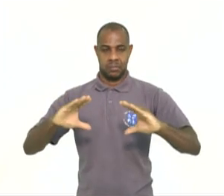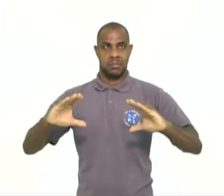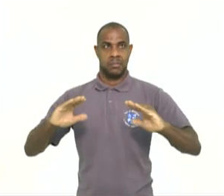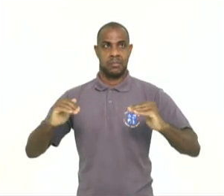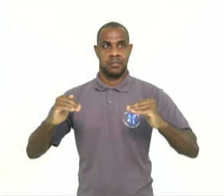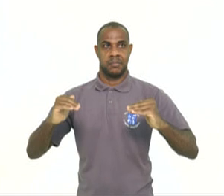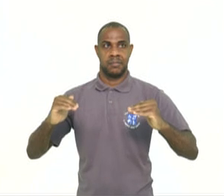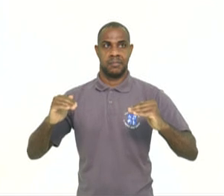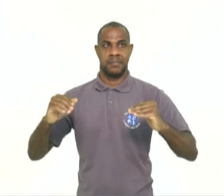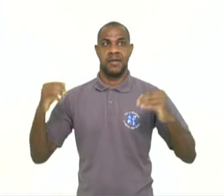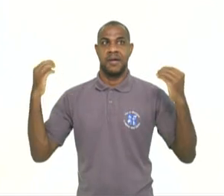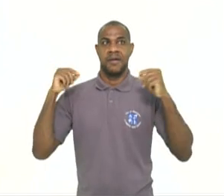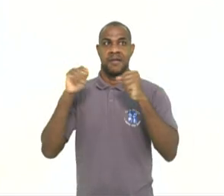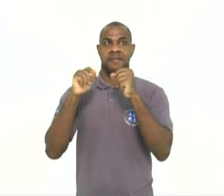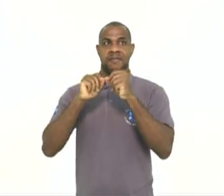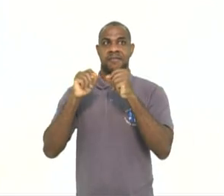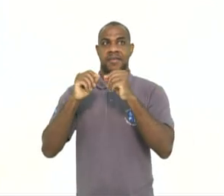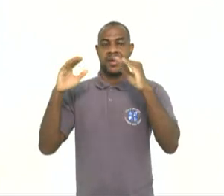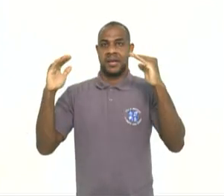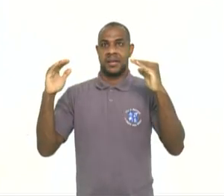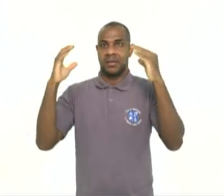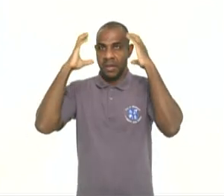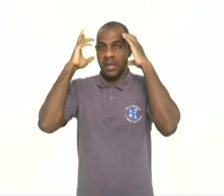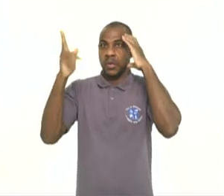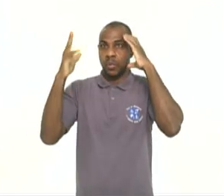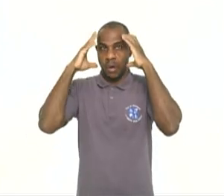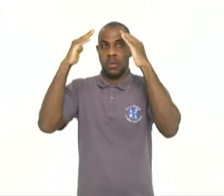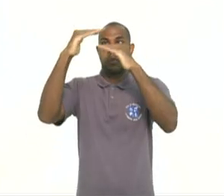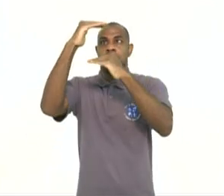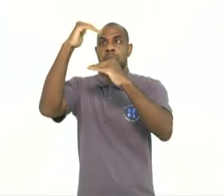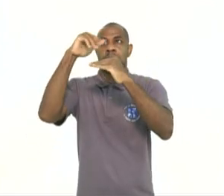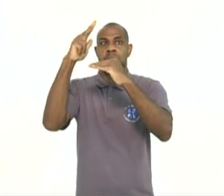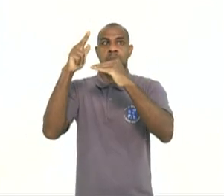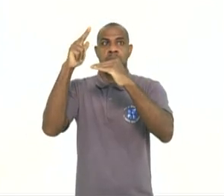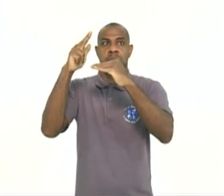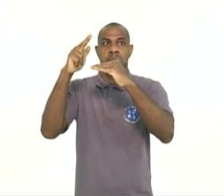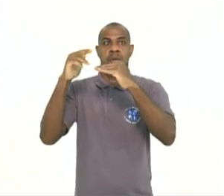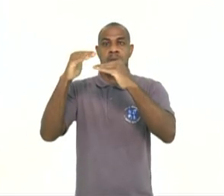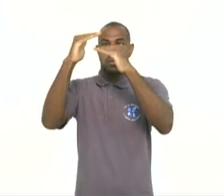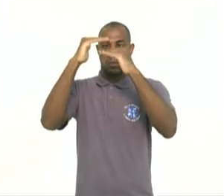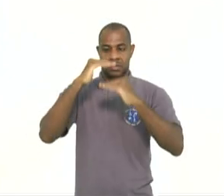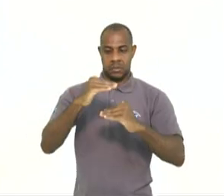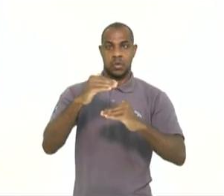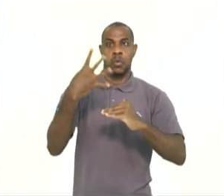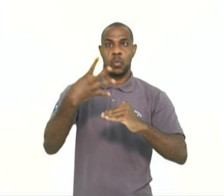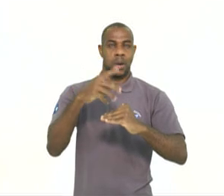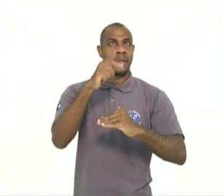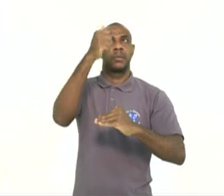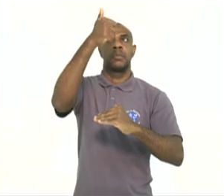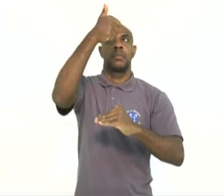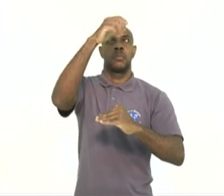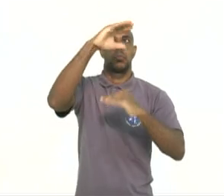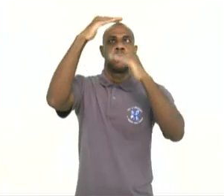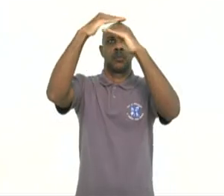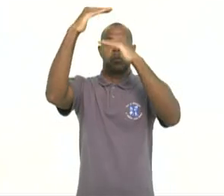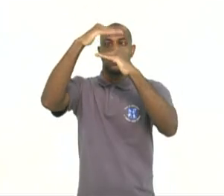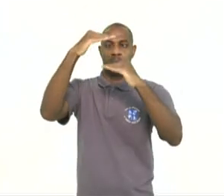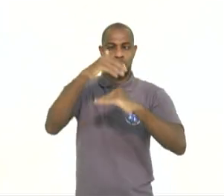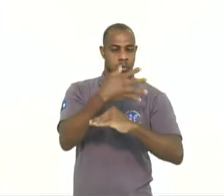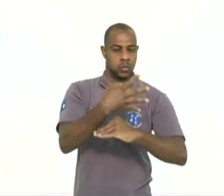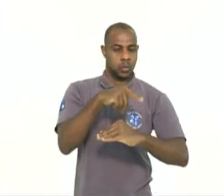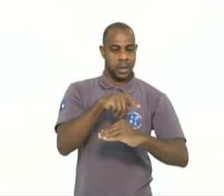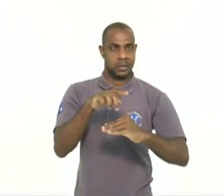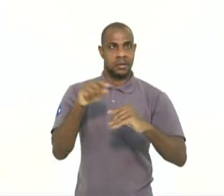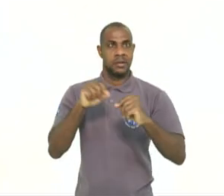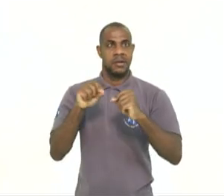que a gente faz o ombro com duas vezes a largura da cabeça e depois no espaço número 4 a gente faz o